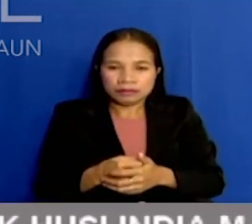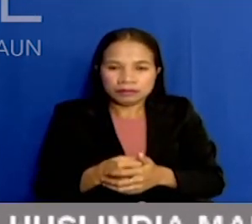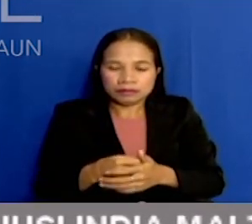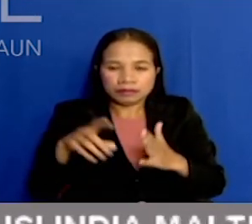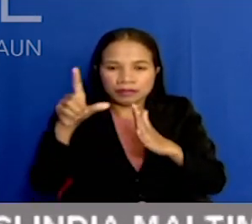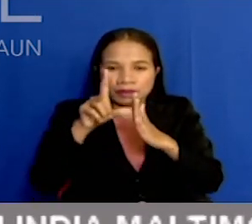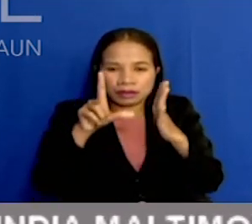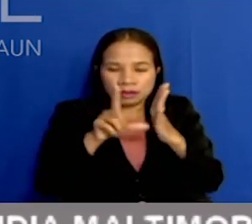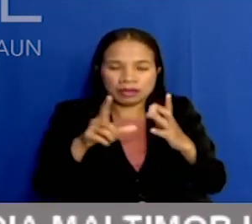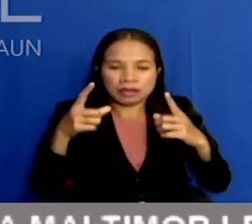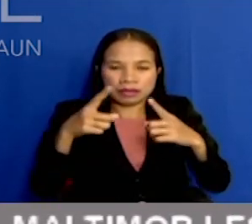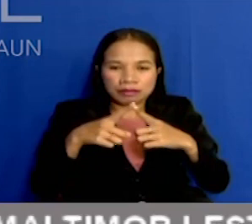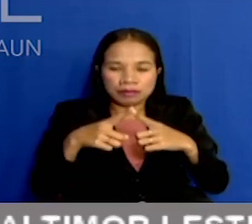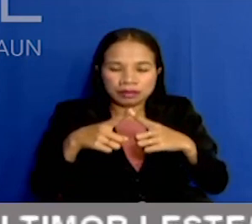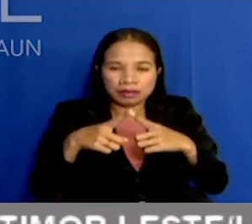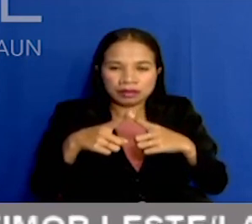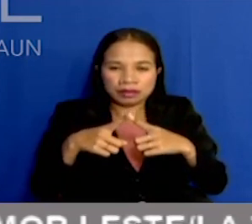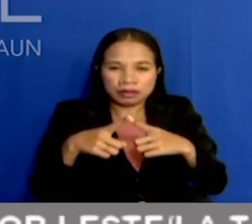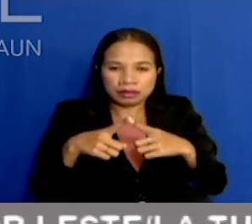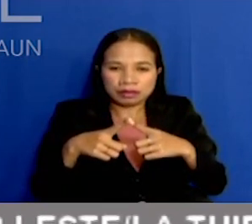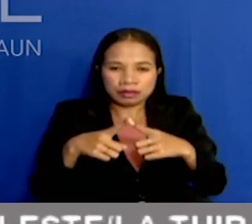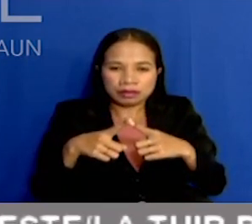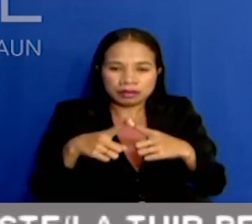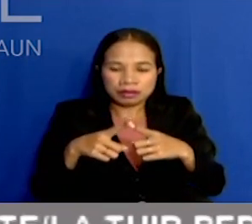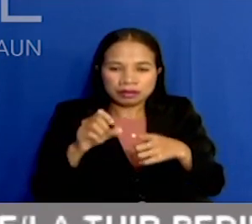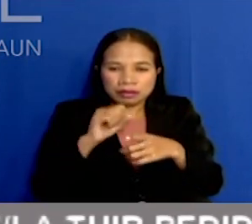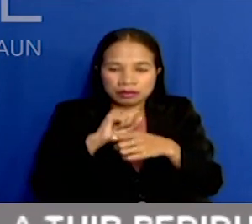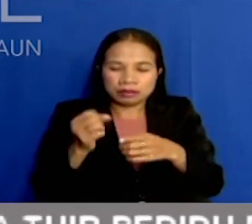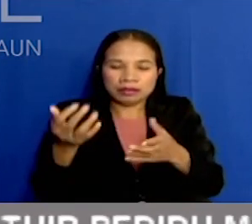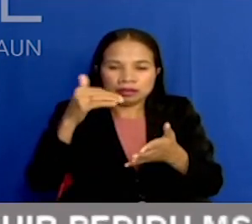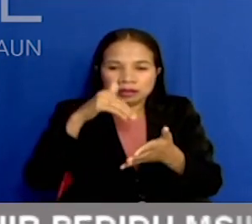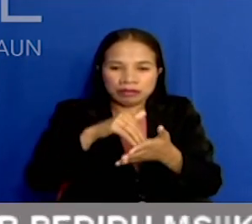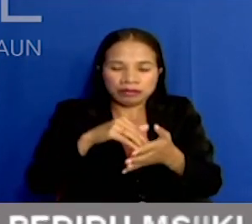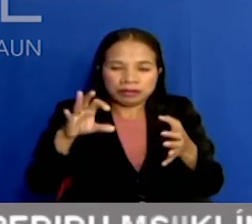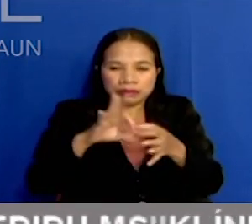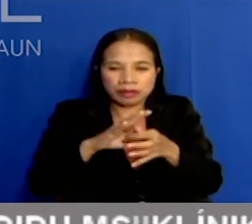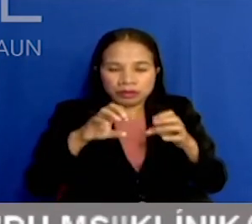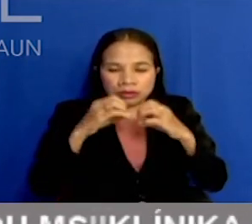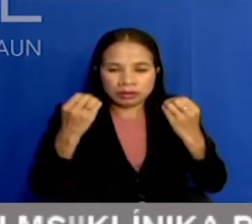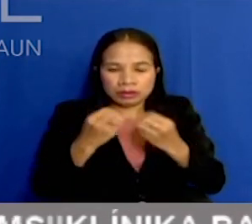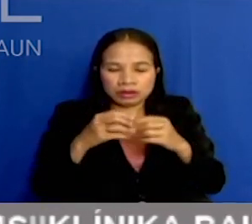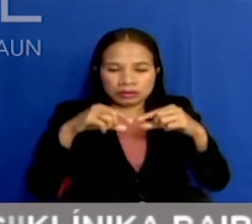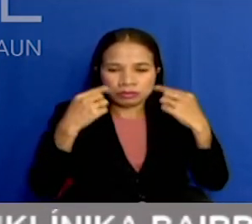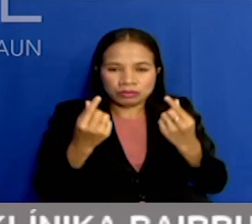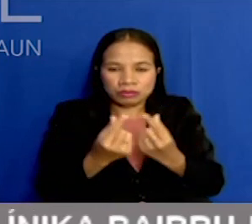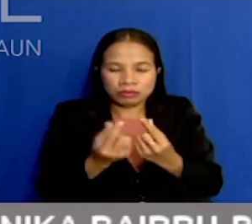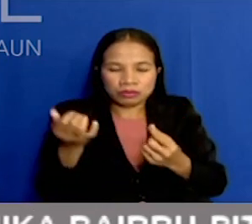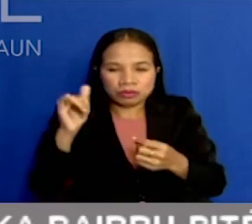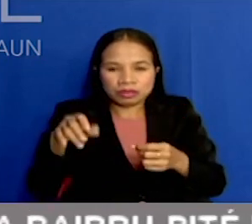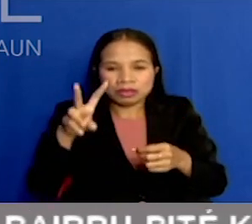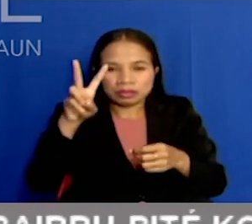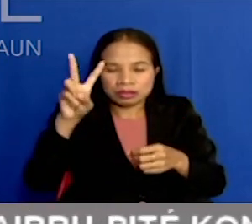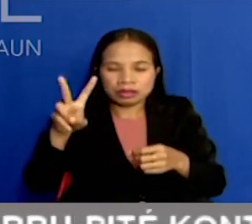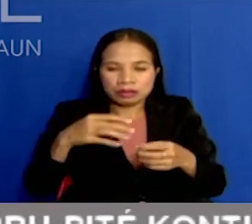procedimento é recenseamento que sem suspendatan filafale membro da organização Arte Marciais Sira.